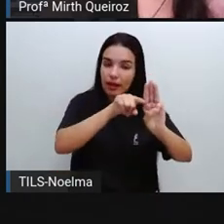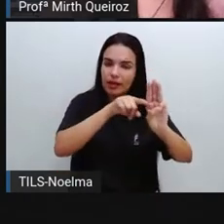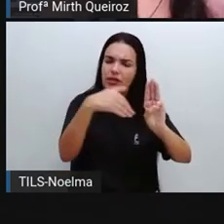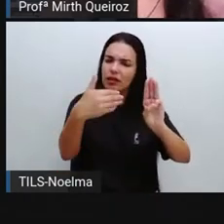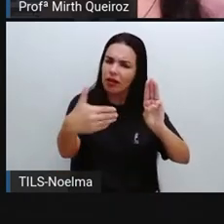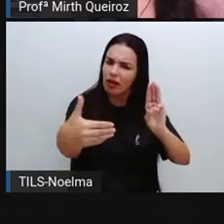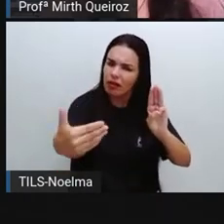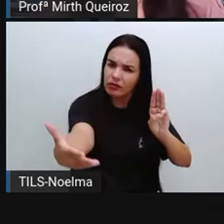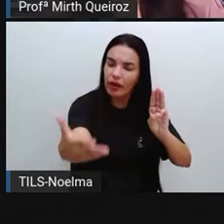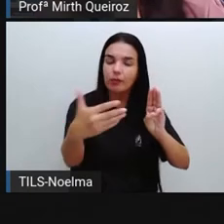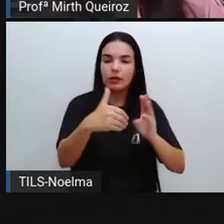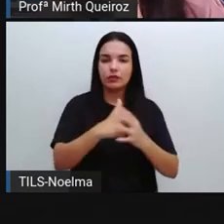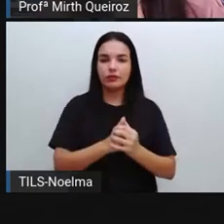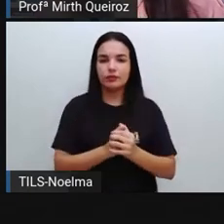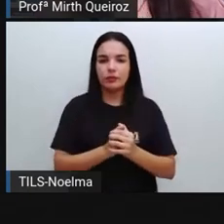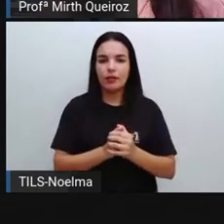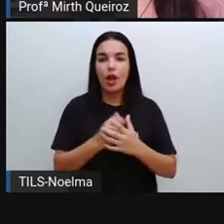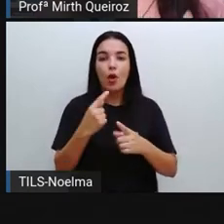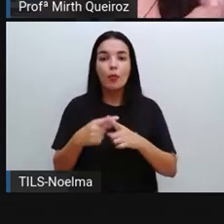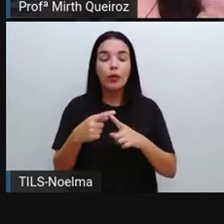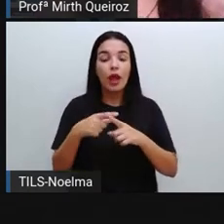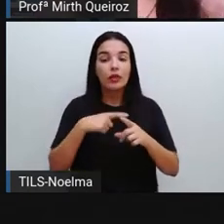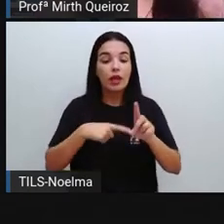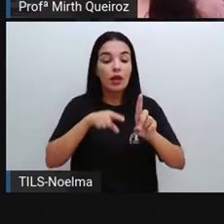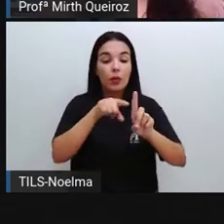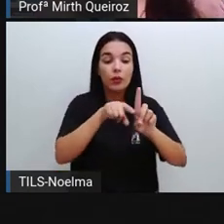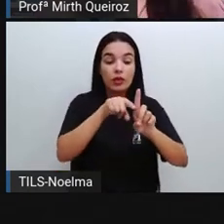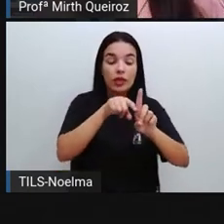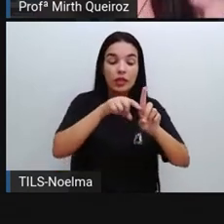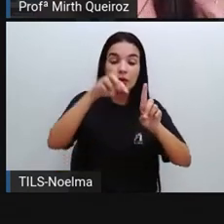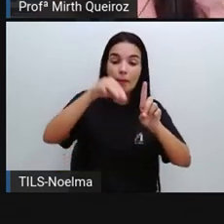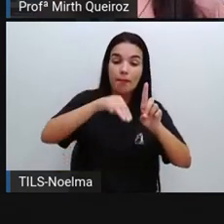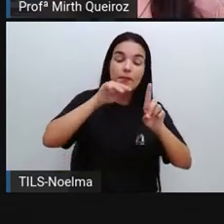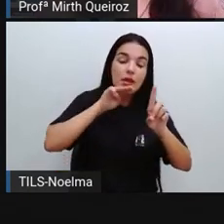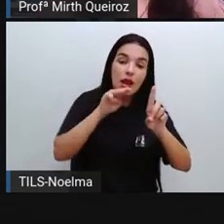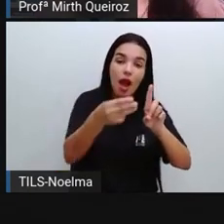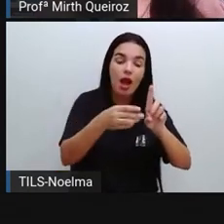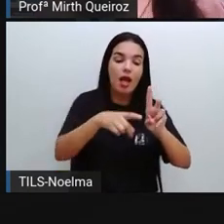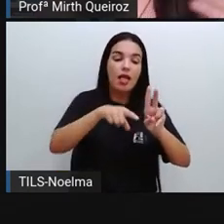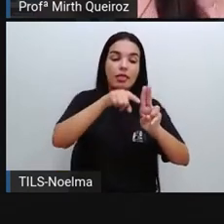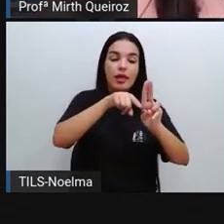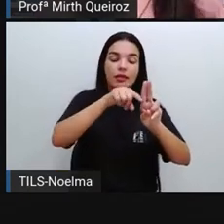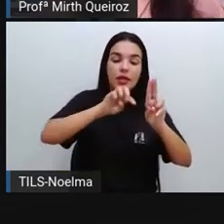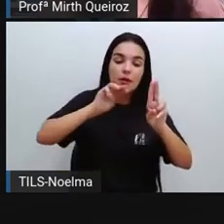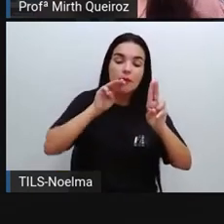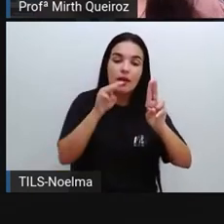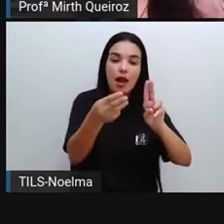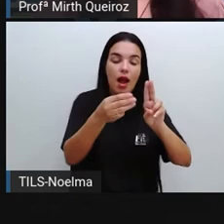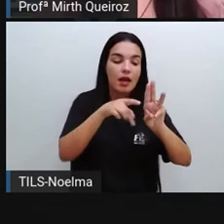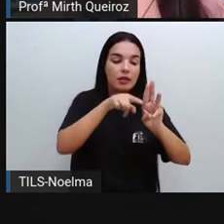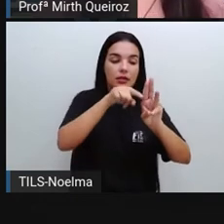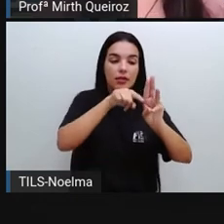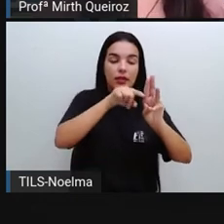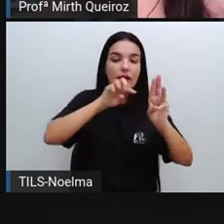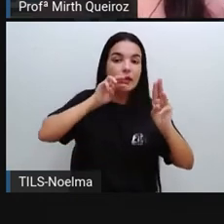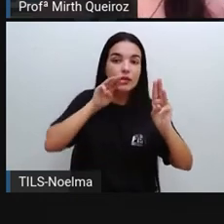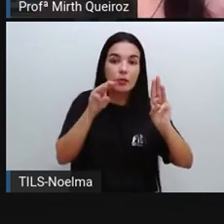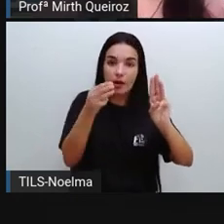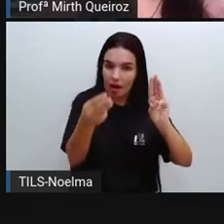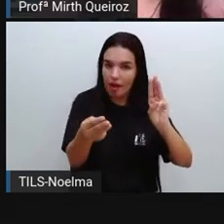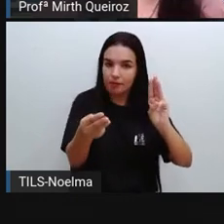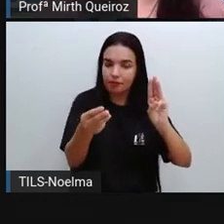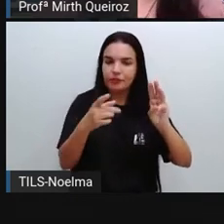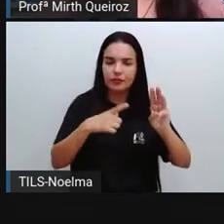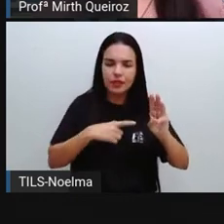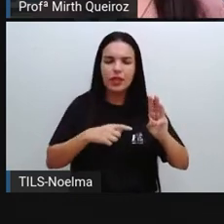as centenas e assim sucessivamente porque nós vamos ter unidade de milhar dezena de milhar centena de milhar assim como a